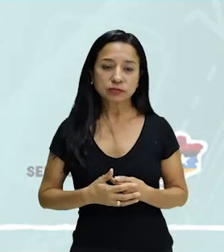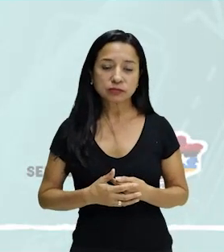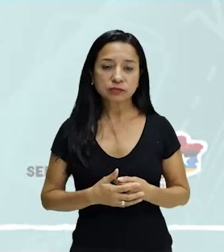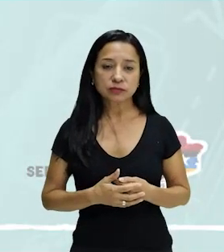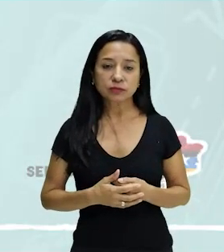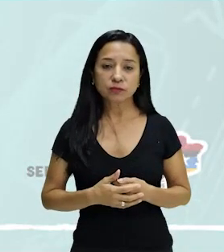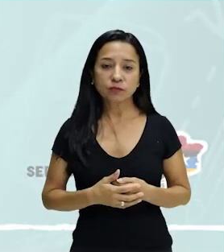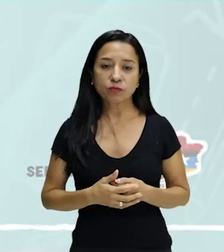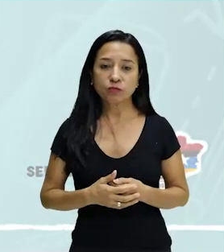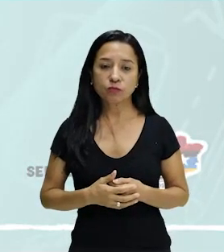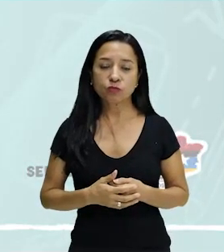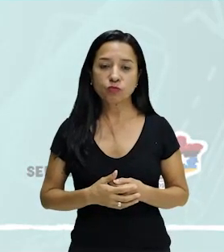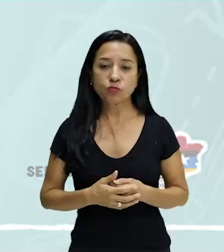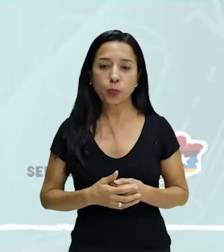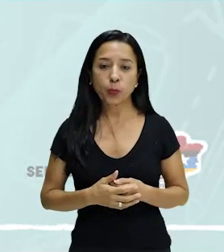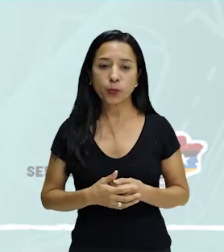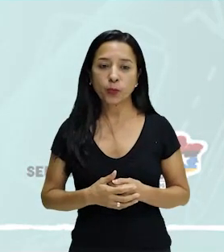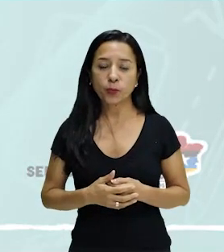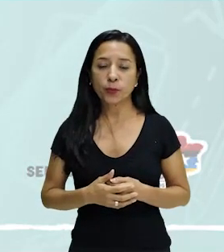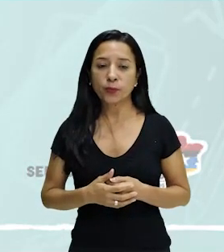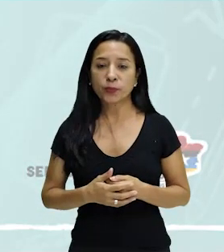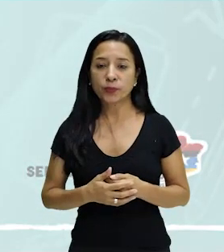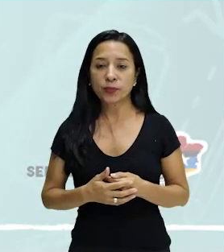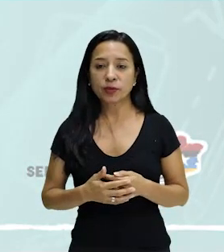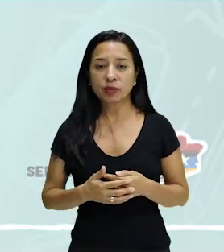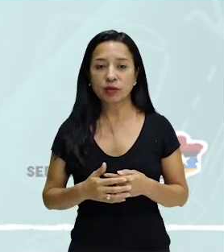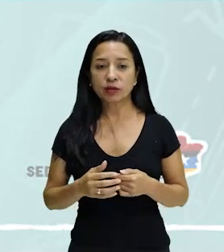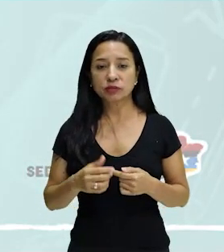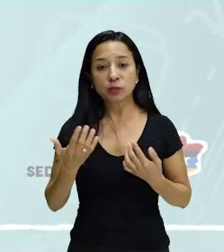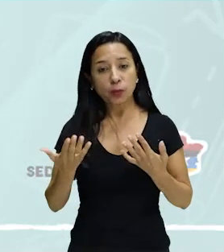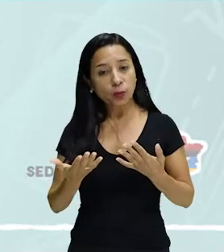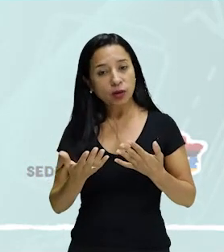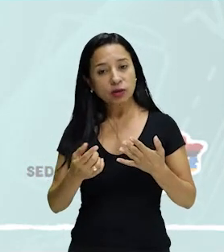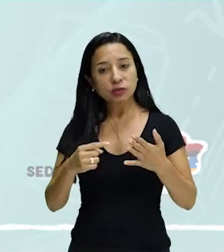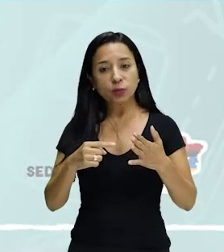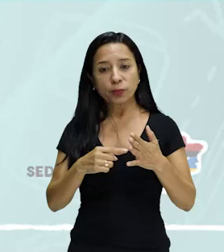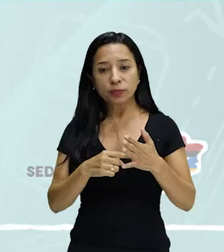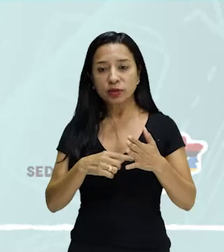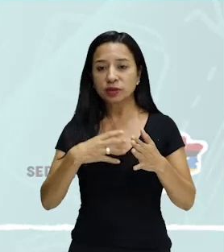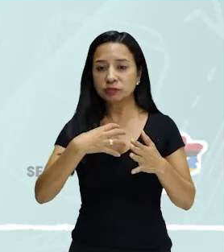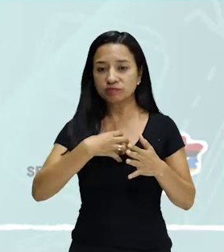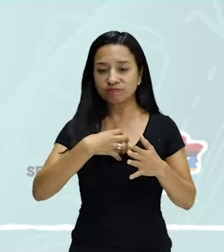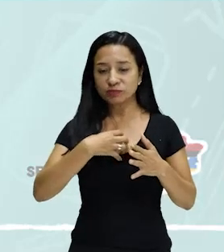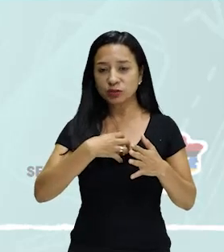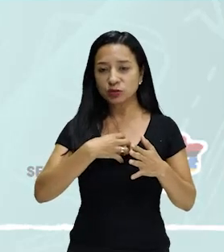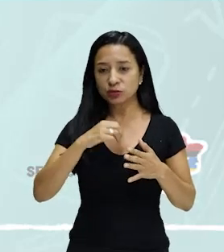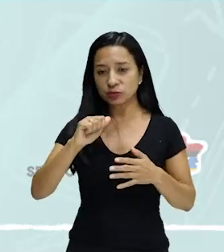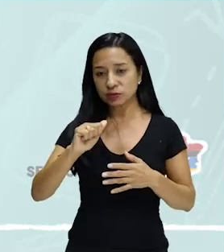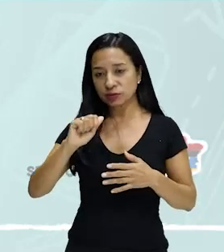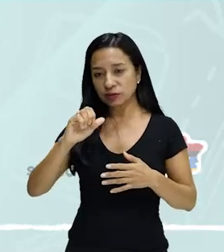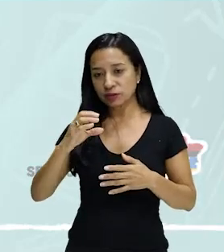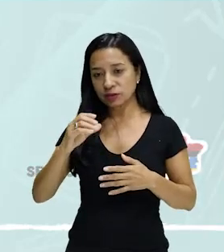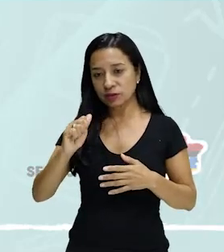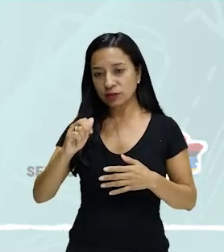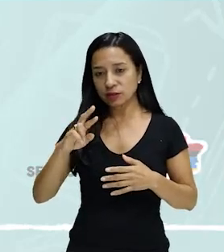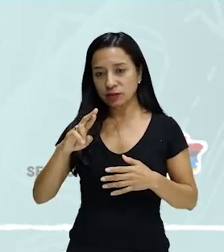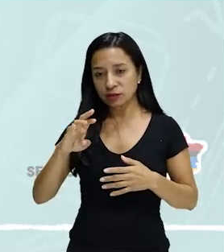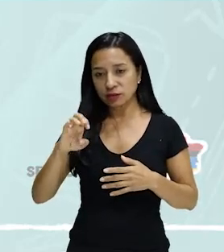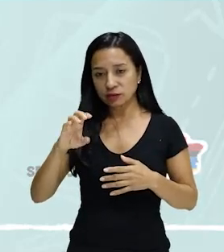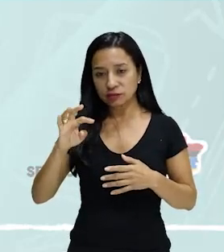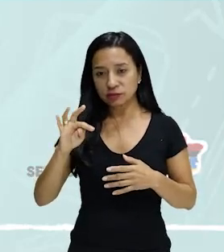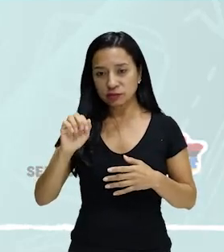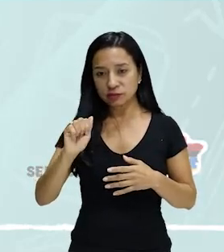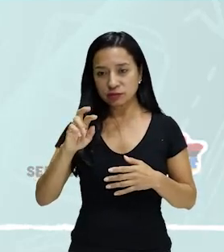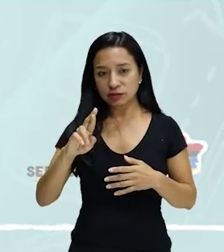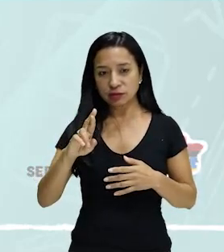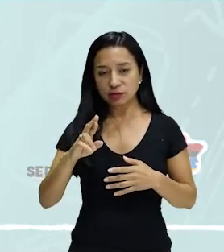Quando implicar tem sentido de acarretar, e nós já sabemos disso, produzir como consequência, constrói-se uma